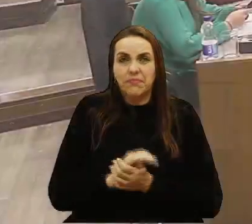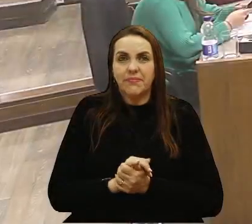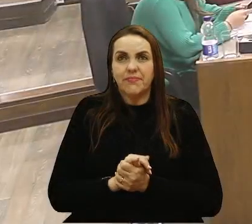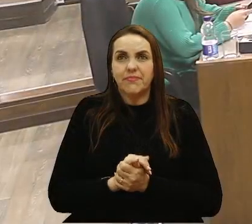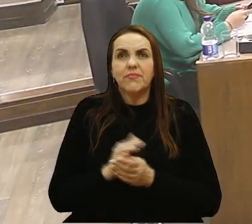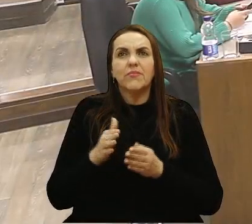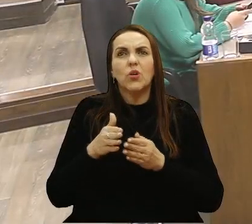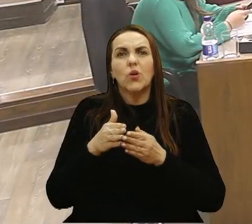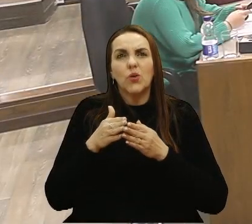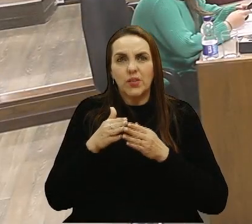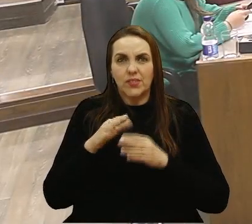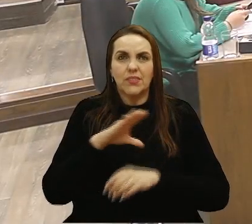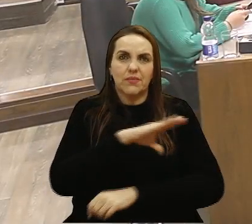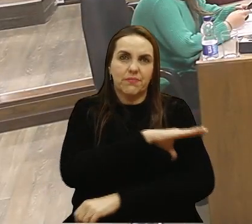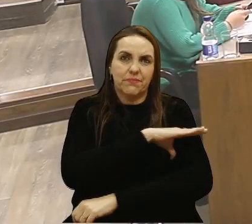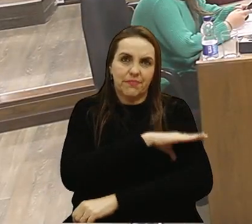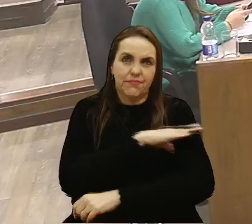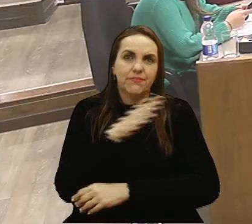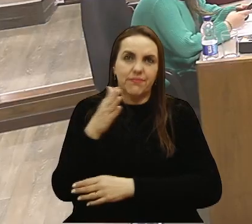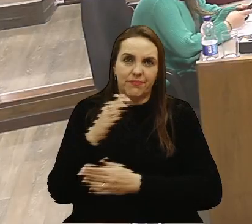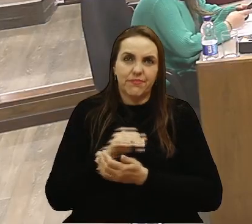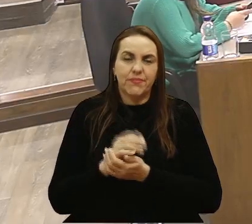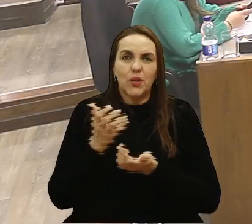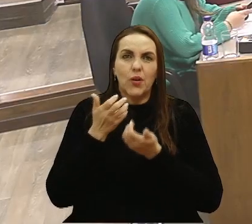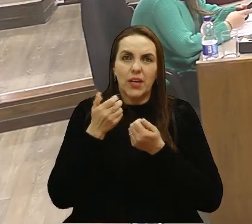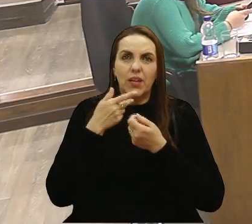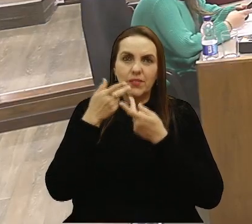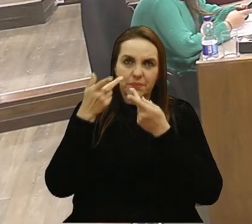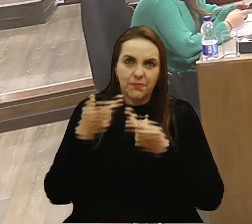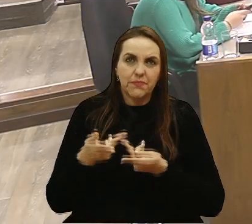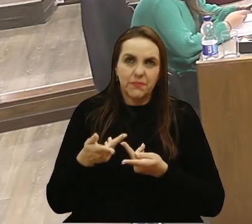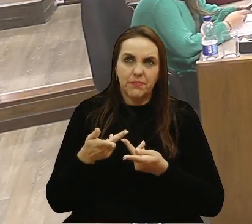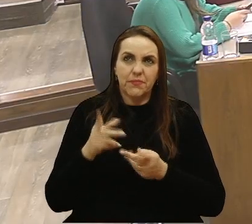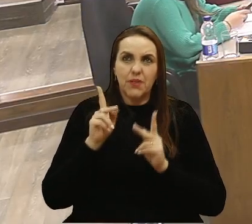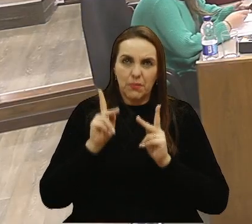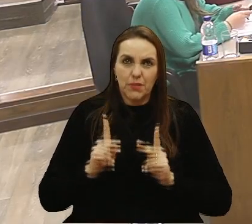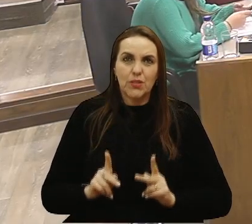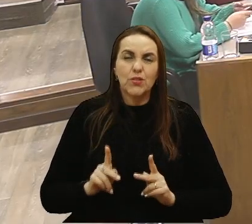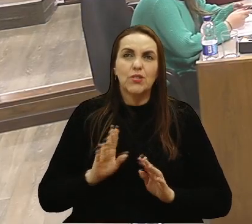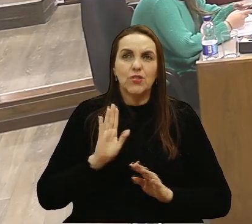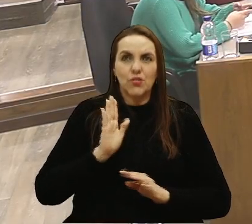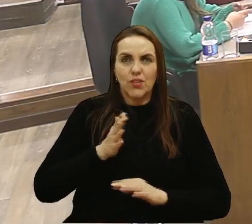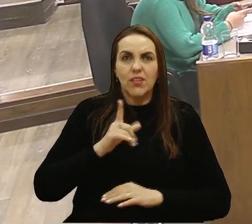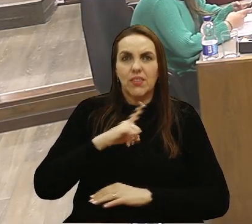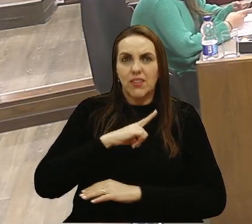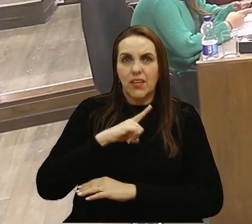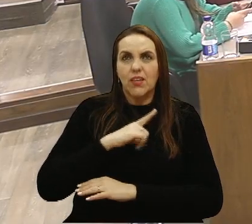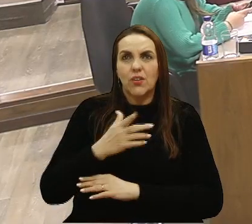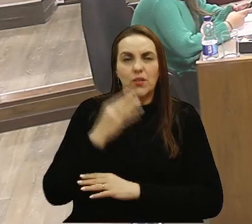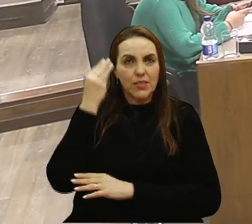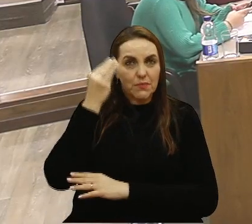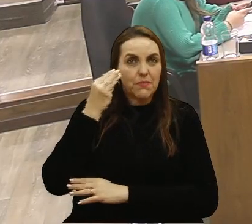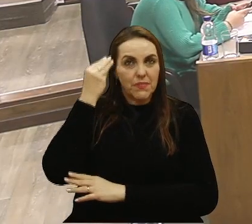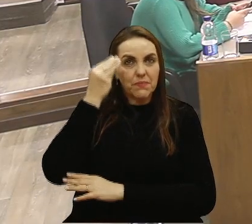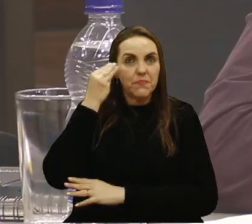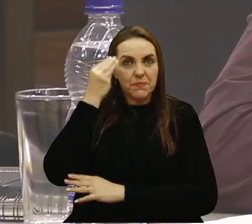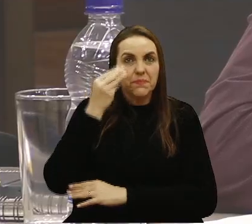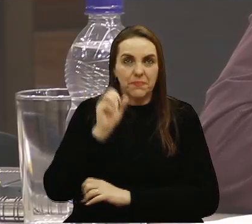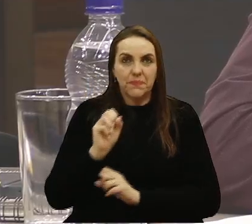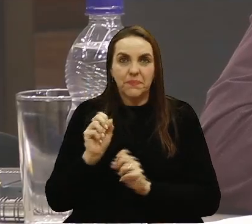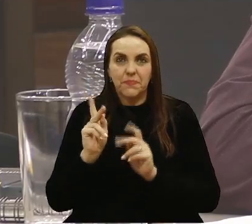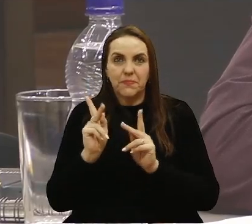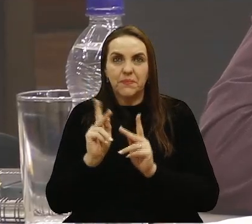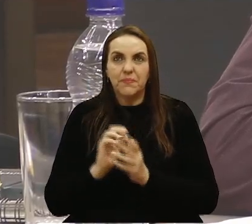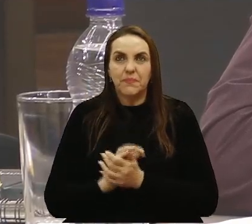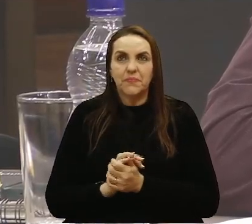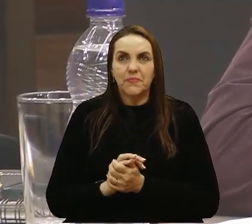capitão Ramon, eu quero lhe dizer uma coisa para o senhor enquanto uma pessoa que eu tenho experiência, tá? Eu gosto,